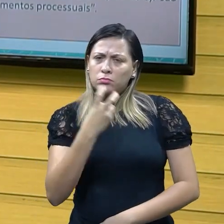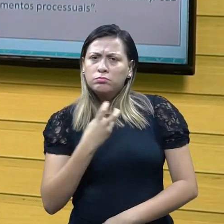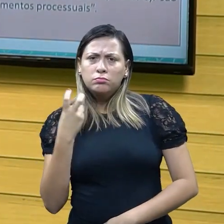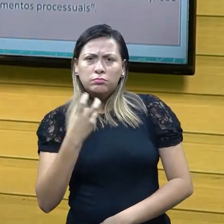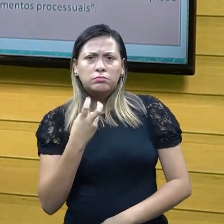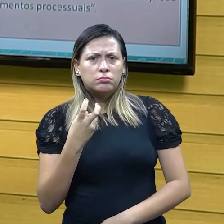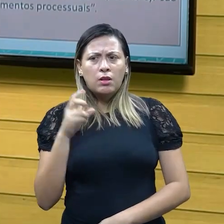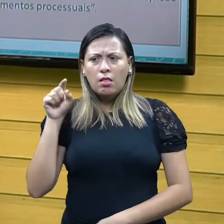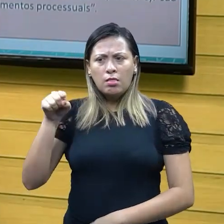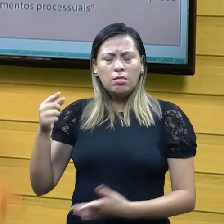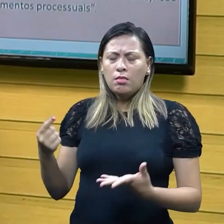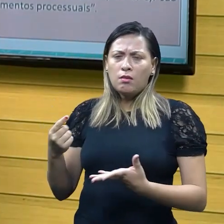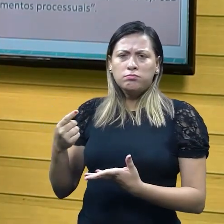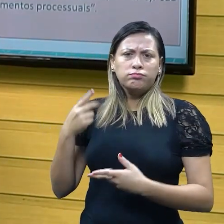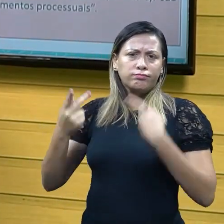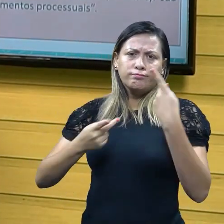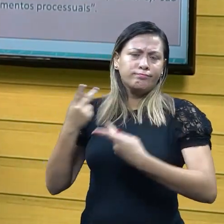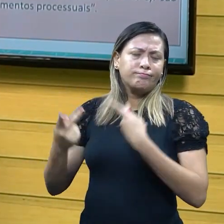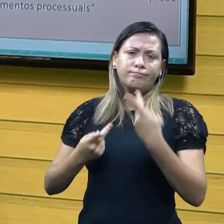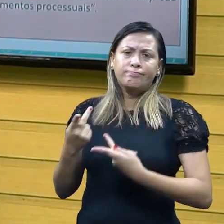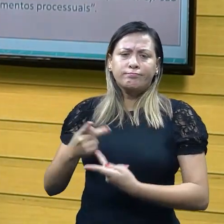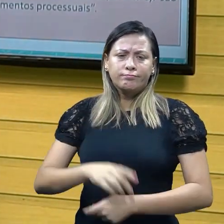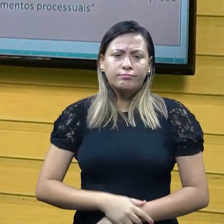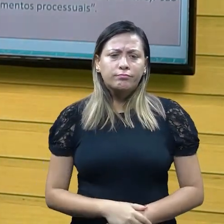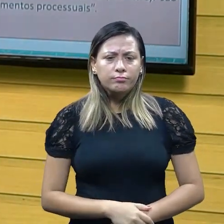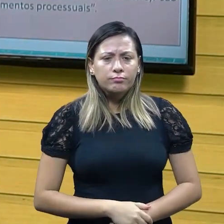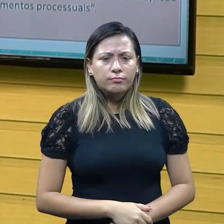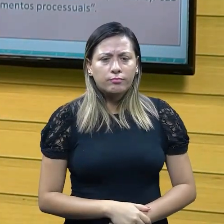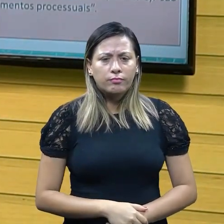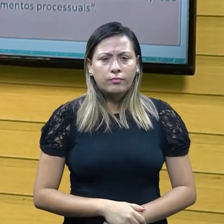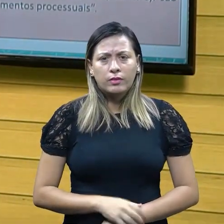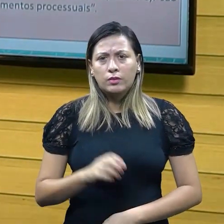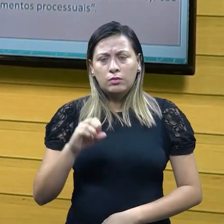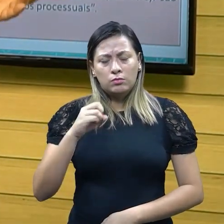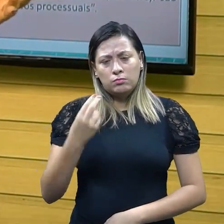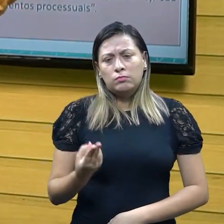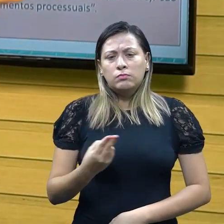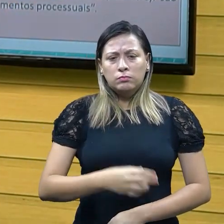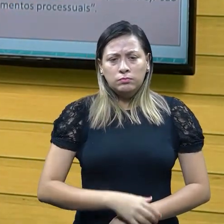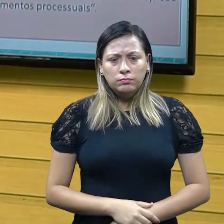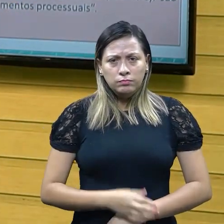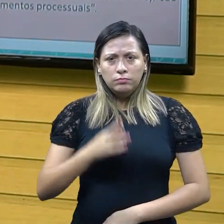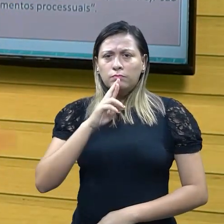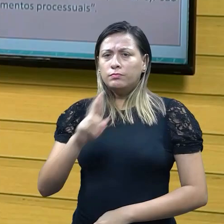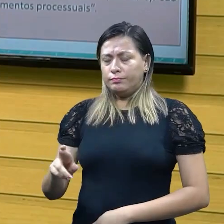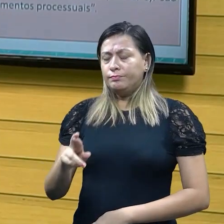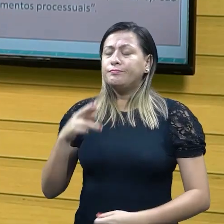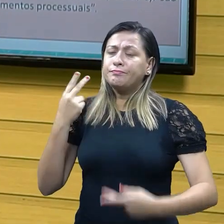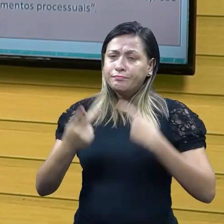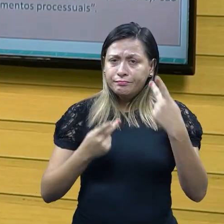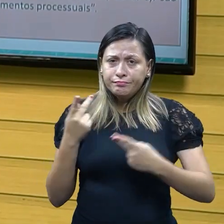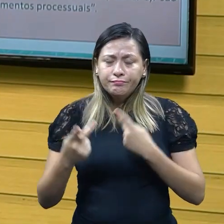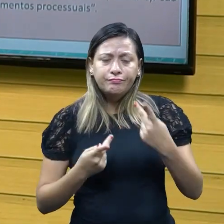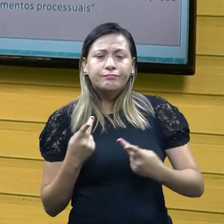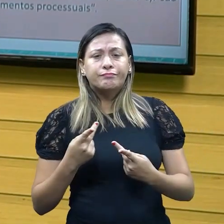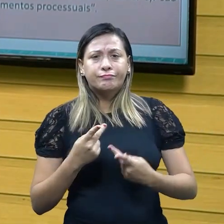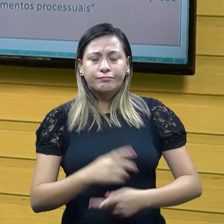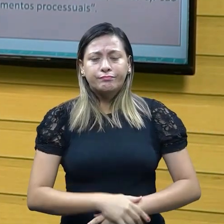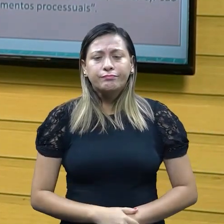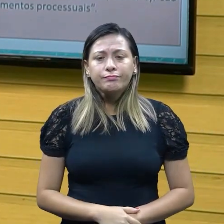fazer uma contestação lá no ato de forma oral. Você pode fazer uma réplica, dependendo do tipo de procedimento que você esteja